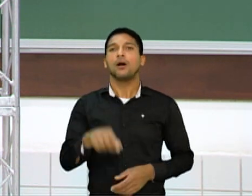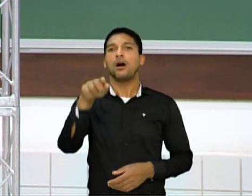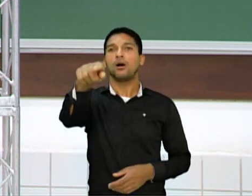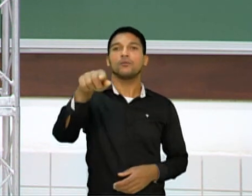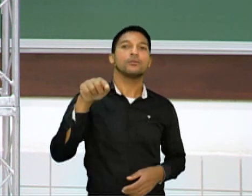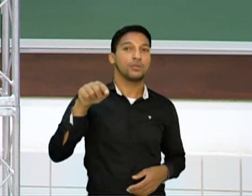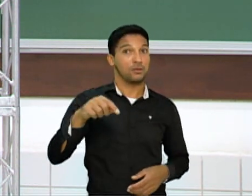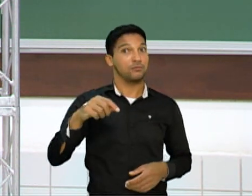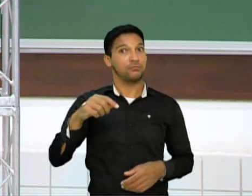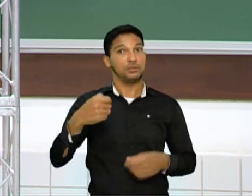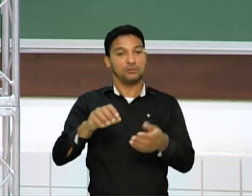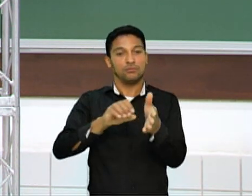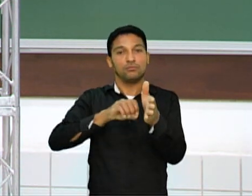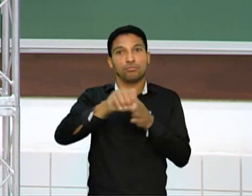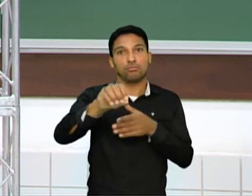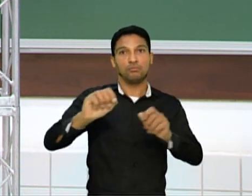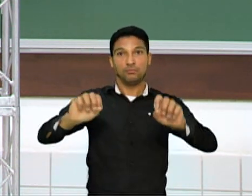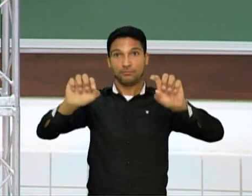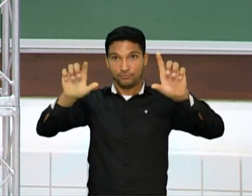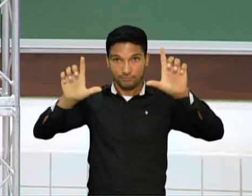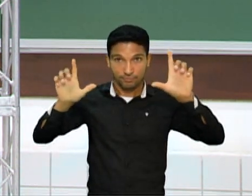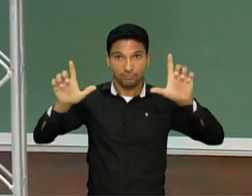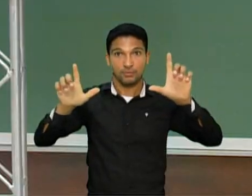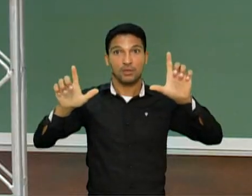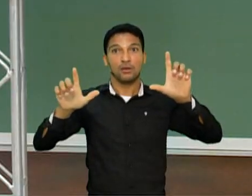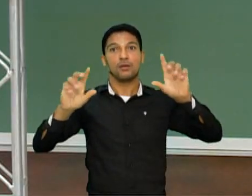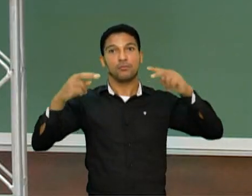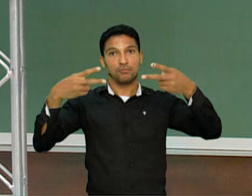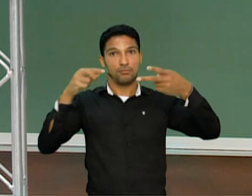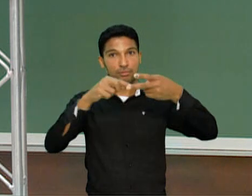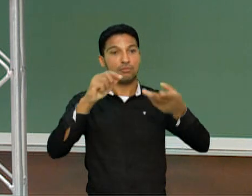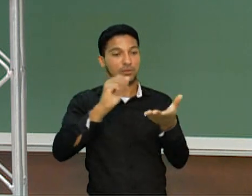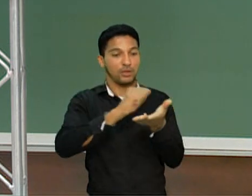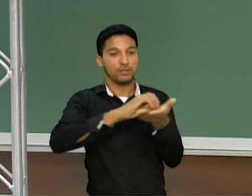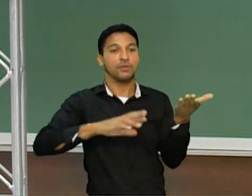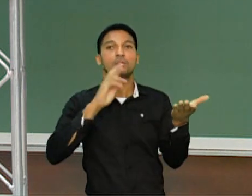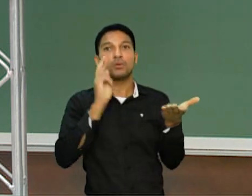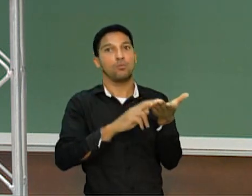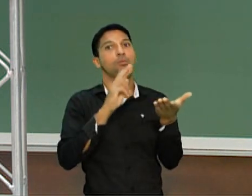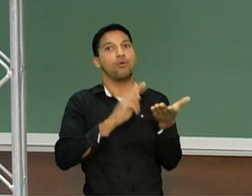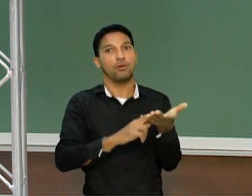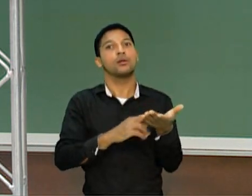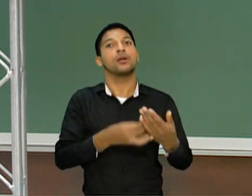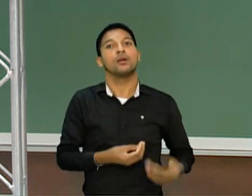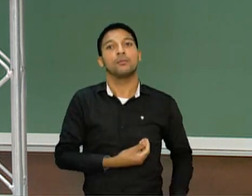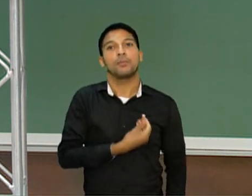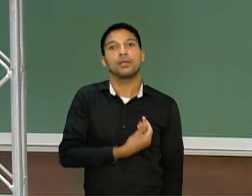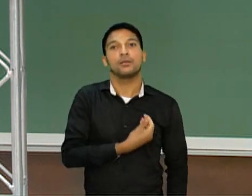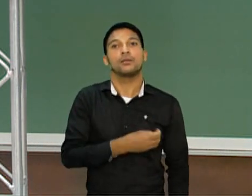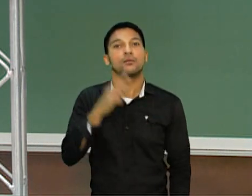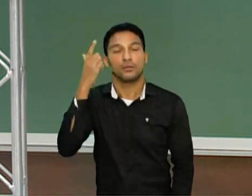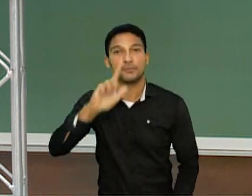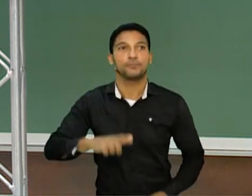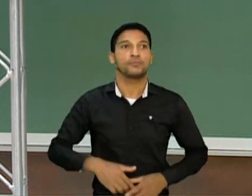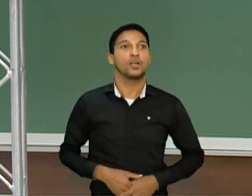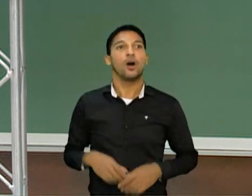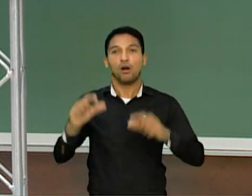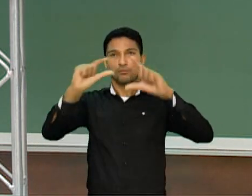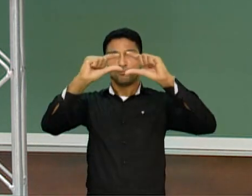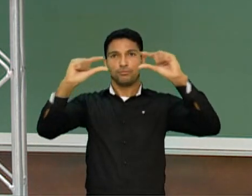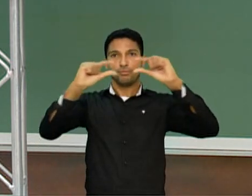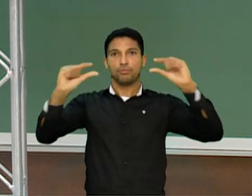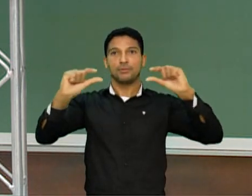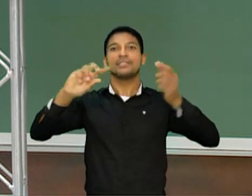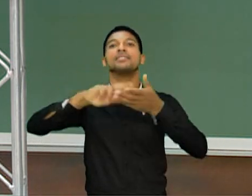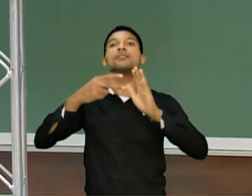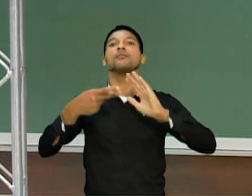para garantir a sua presença. Cogito ergo sum. Penso, logo existo.